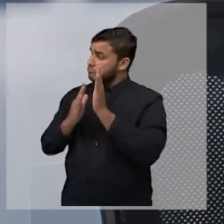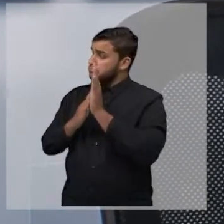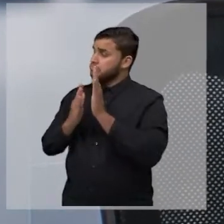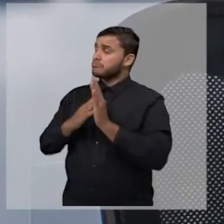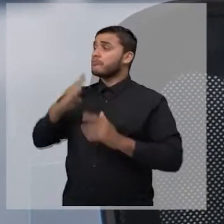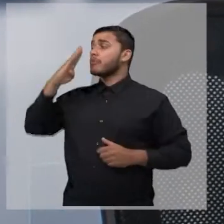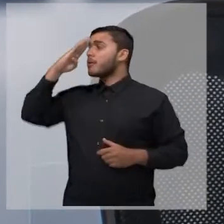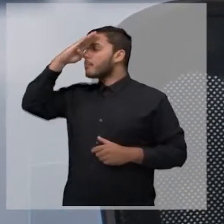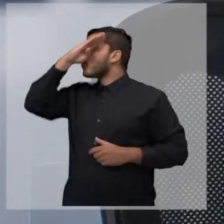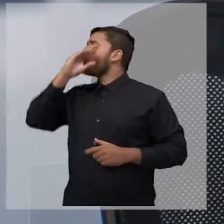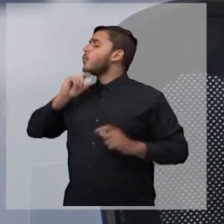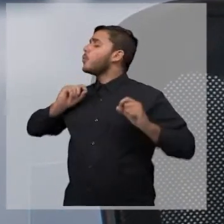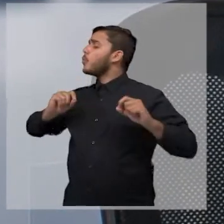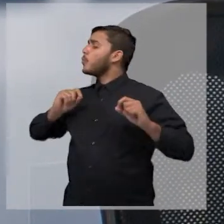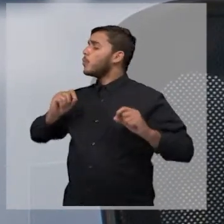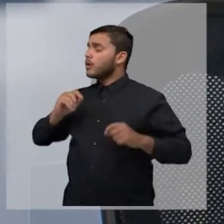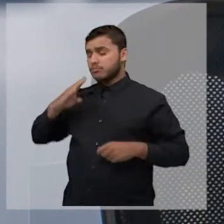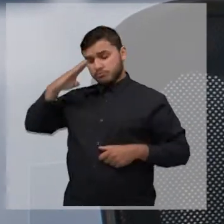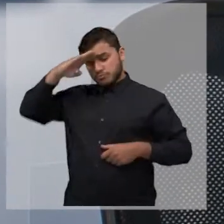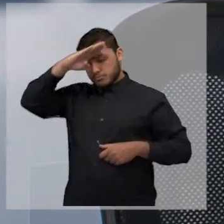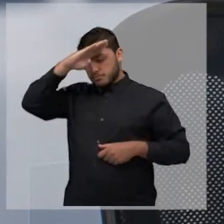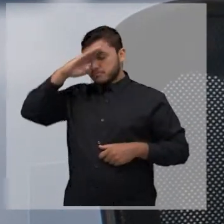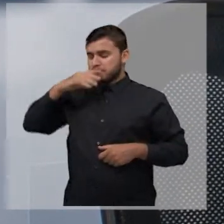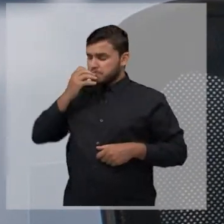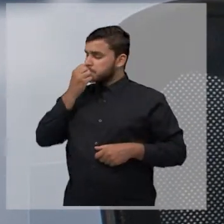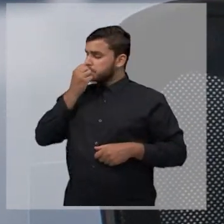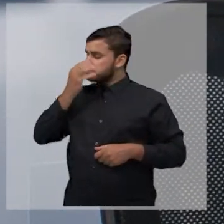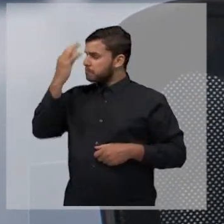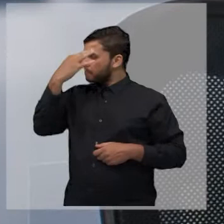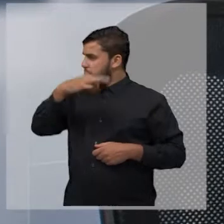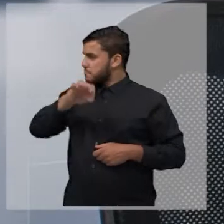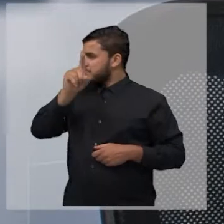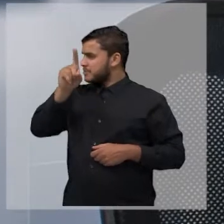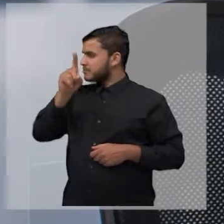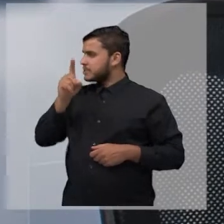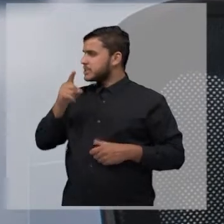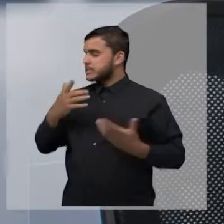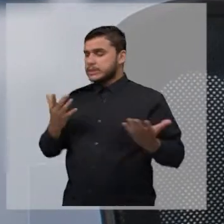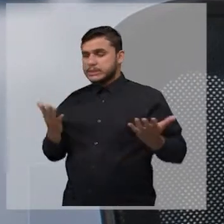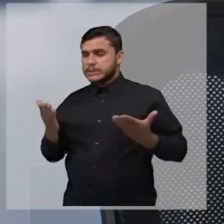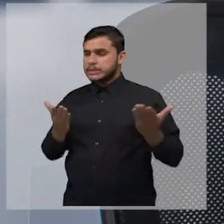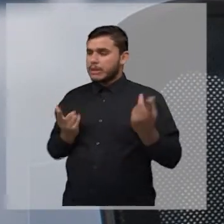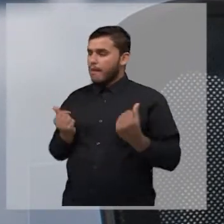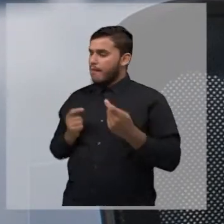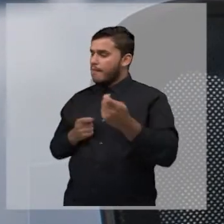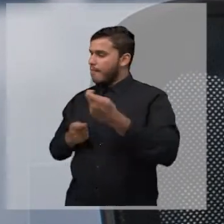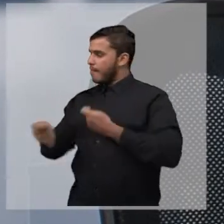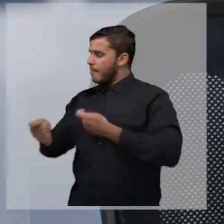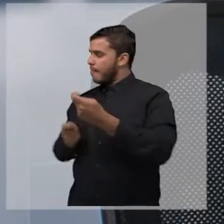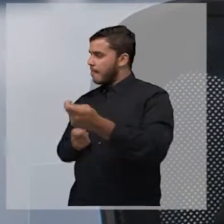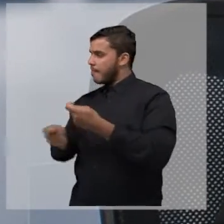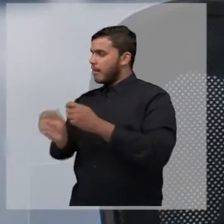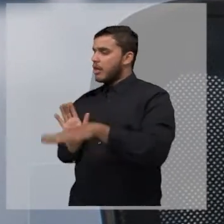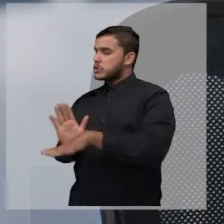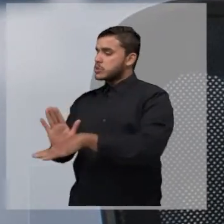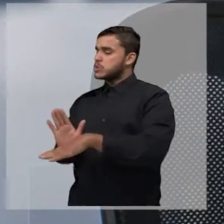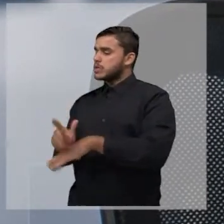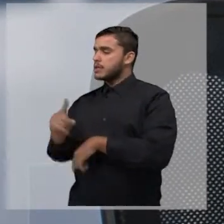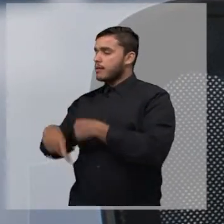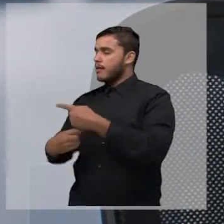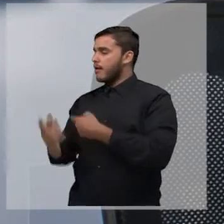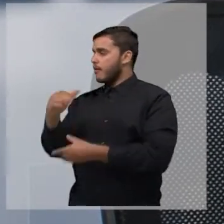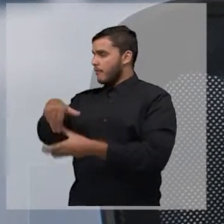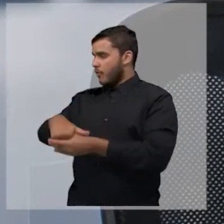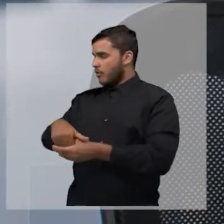presidente Jair Messias Bolsonaro. Ele está certo, ele não entrou no jogo do toma lá para cá. Até aquela medida